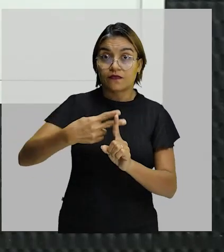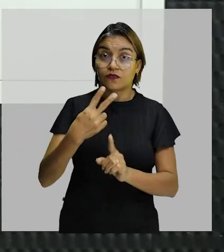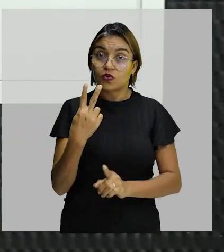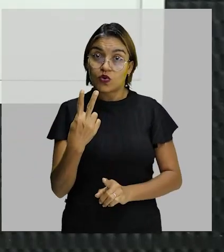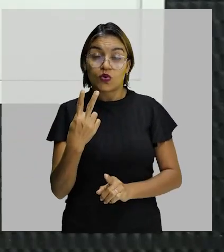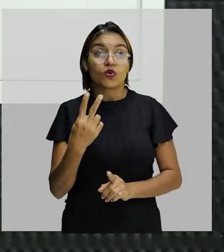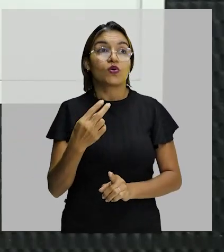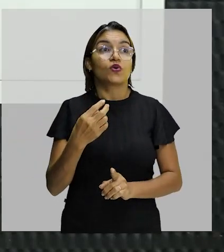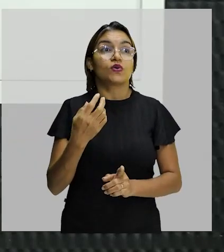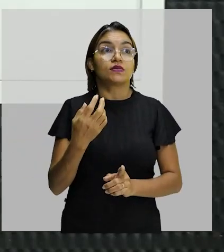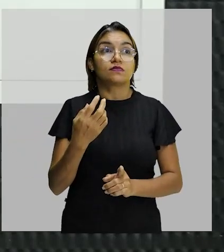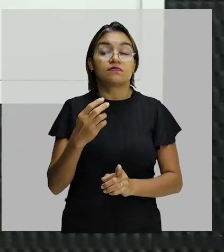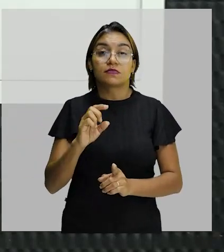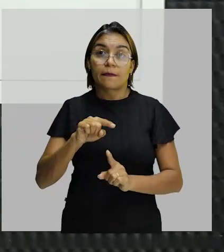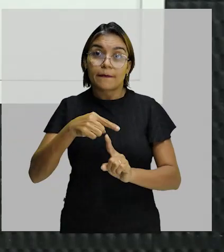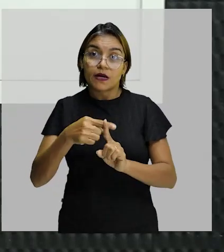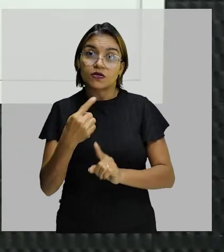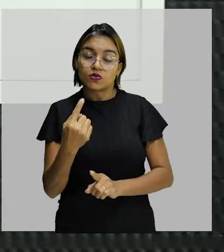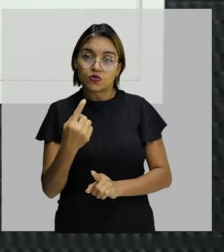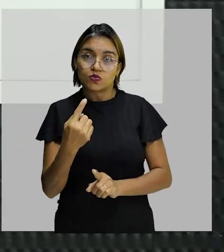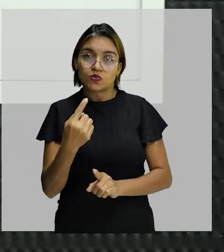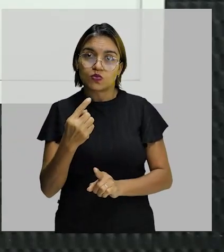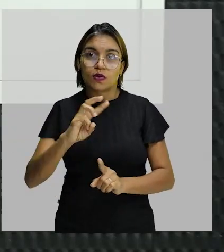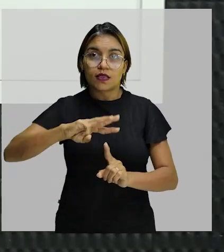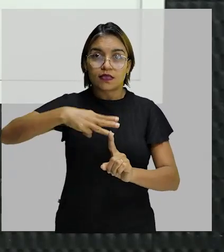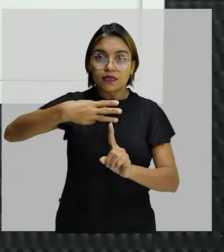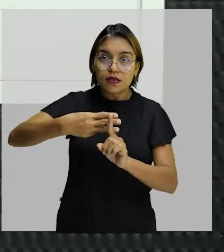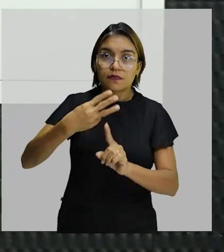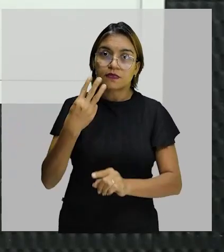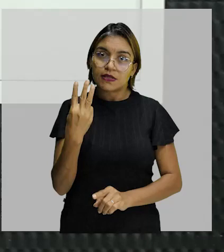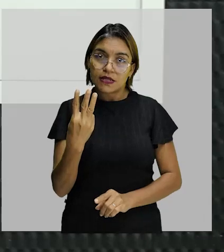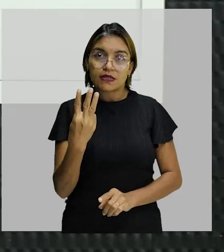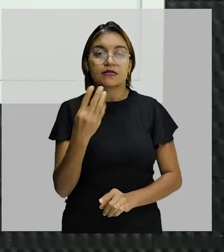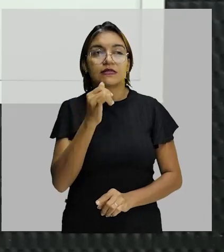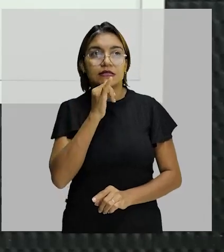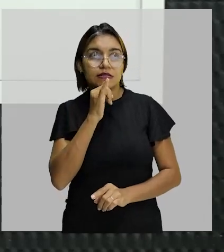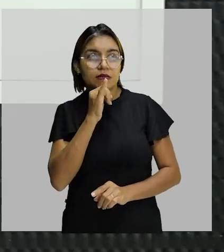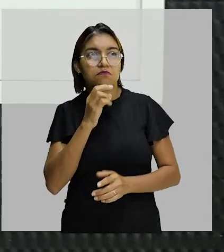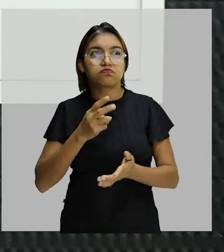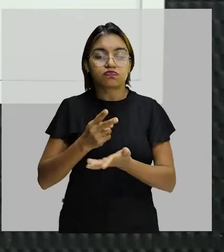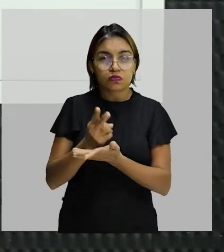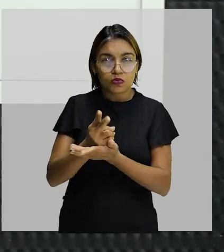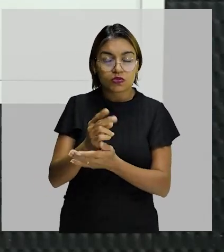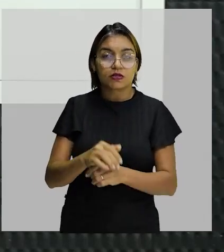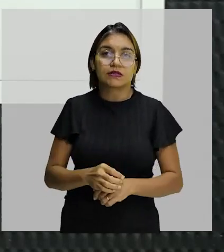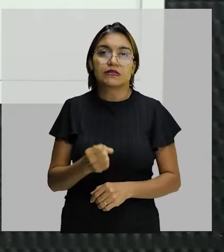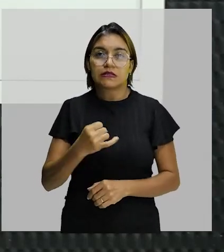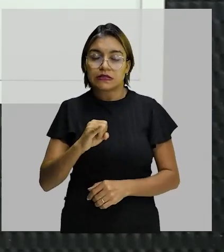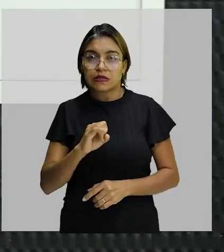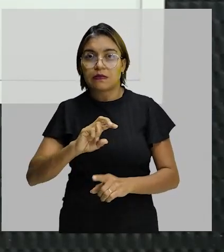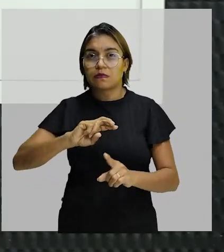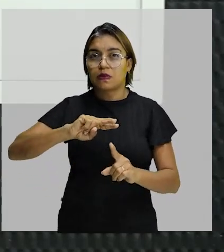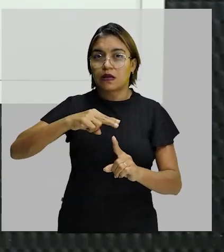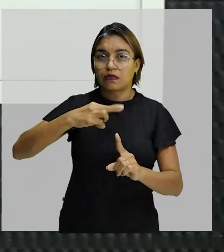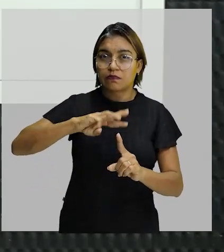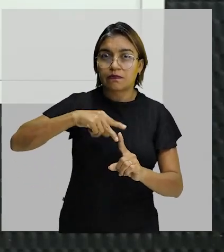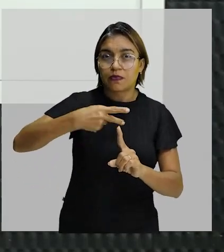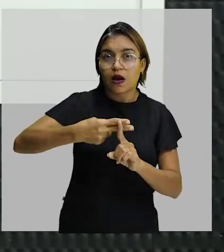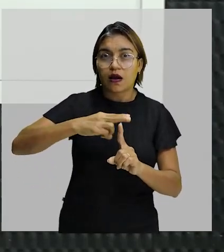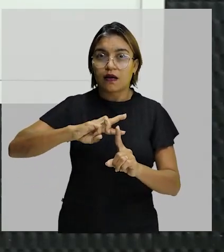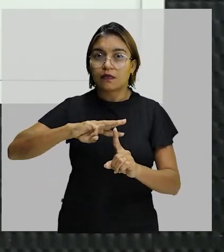ser dupla, se ela vai ser tripla, se ela tem multiplicidade 1, se tem multiplicidade 2, multiplicidade 3 e